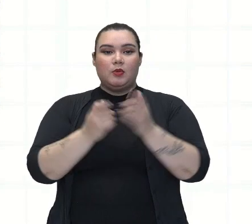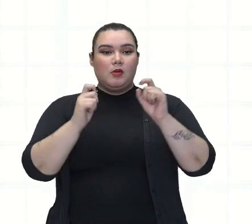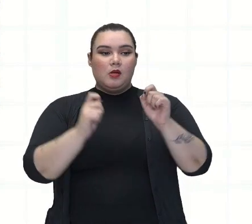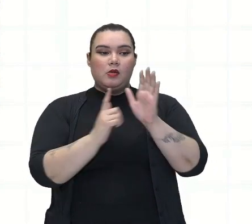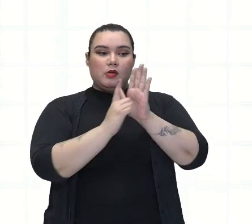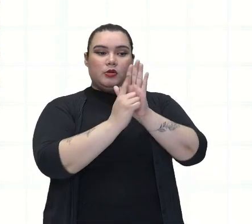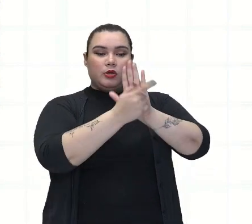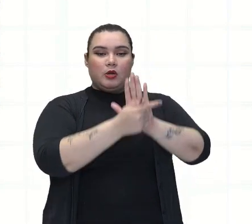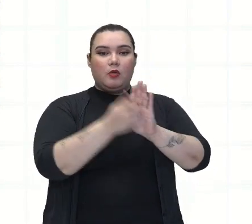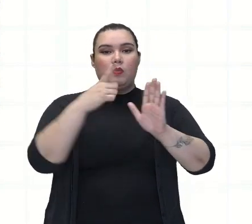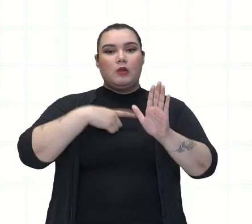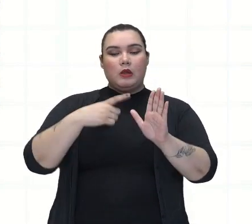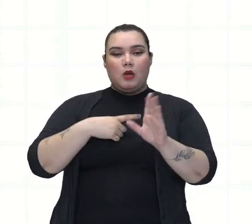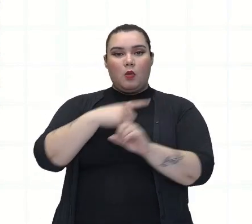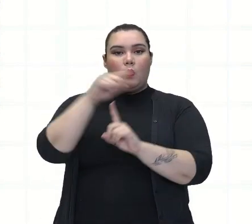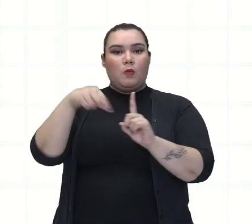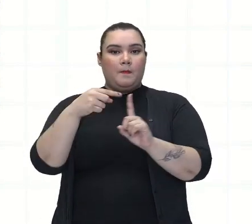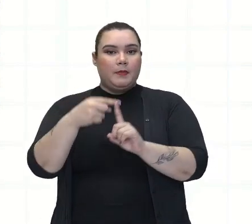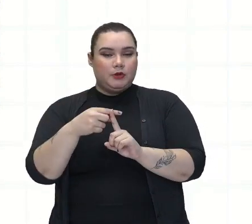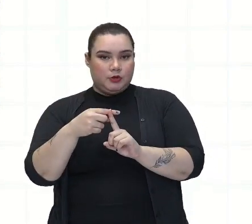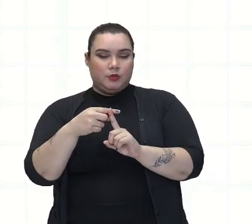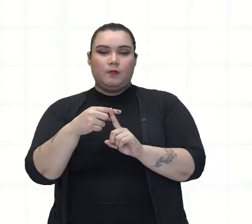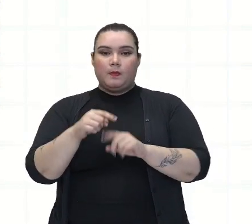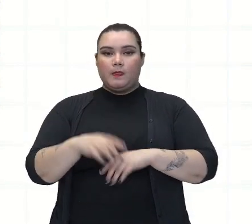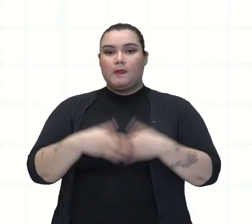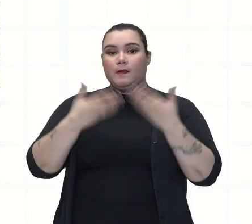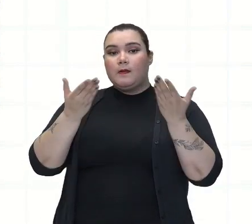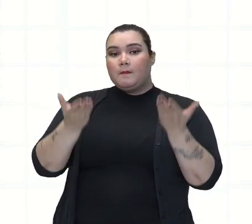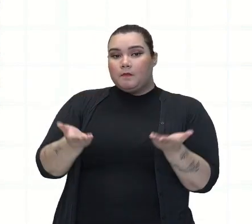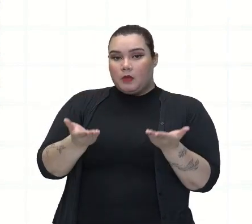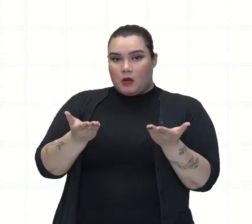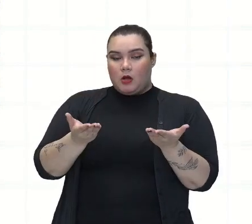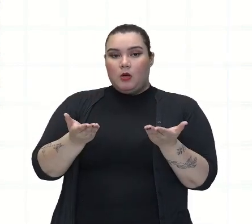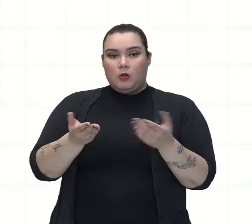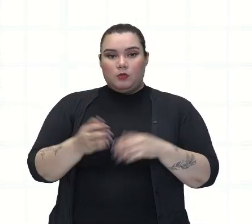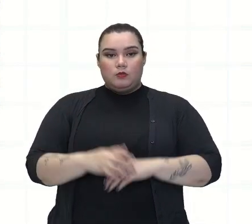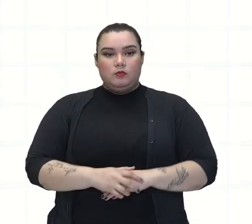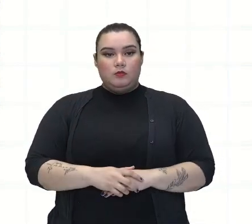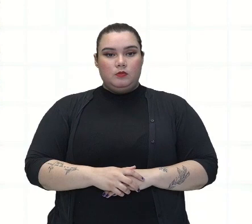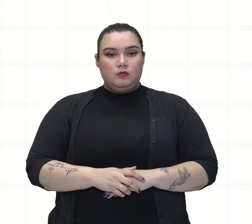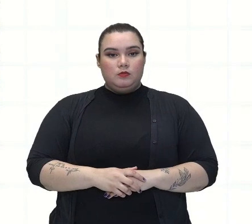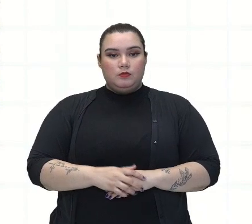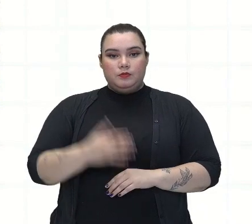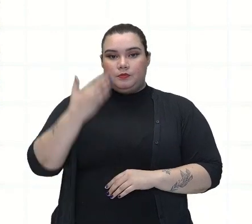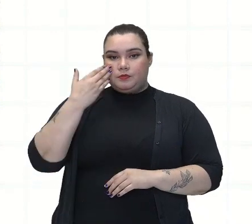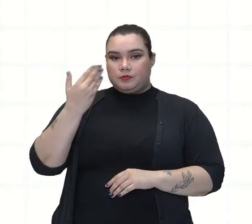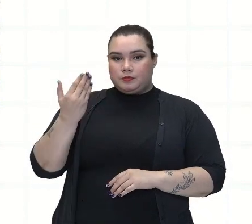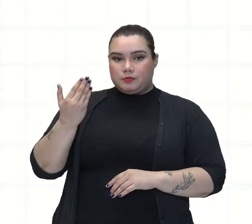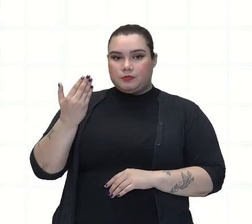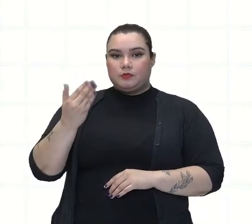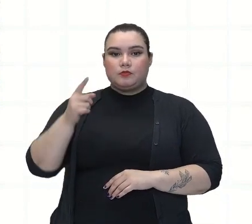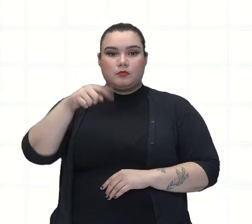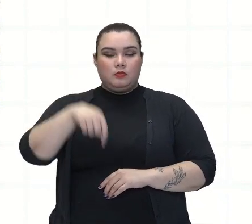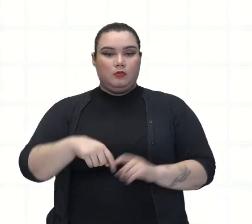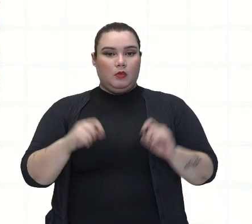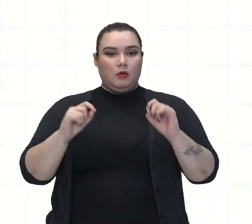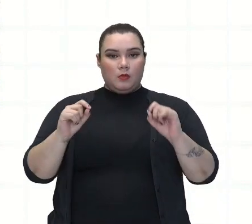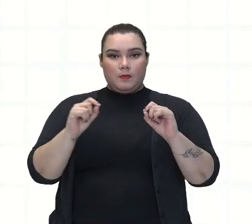uma função social. Então, nesse caso aqui, nós temos um gênero